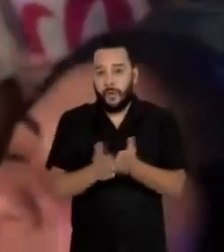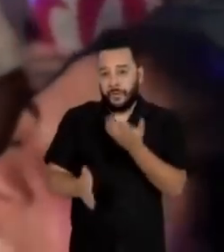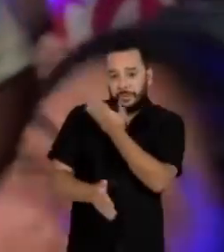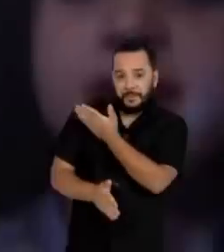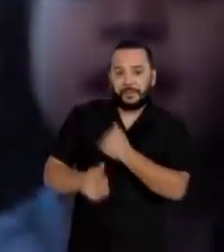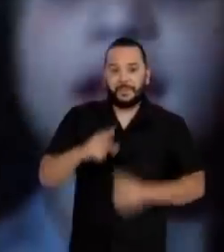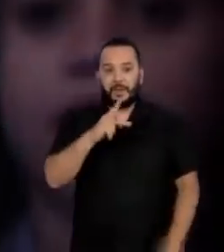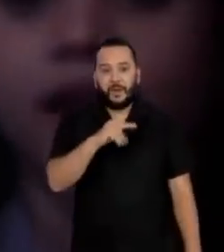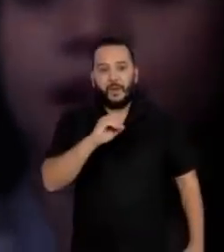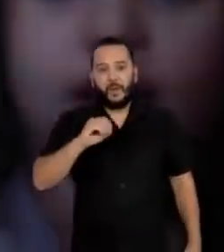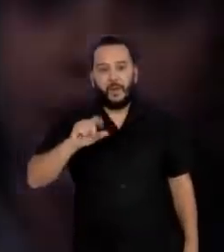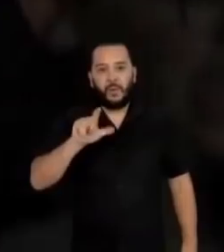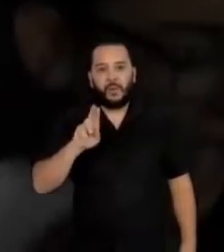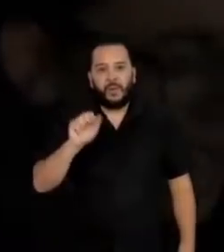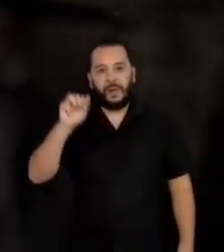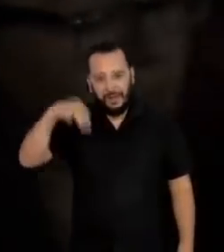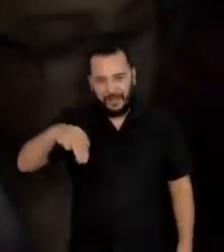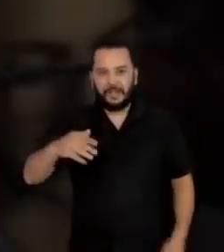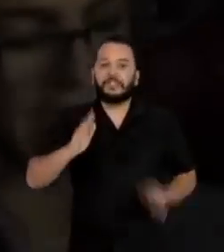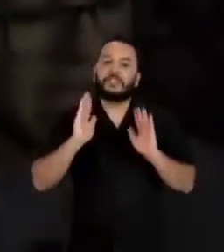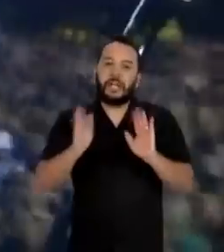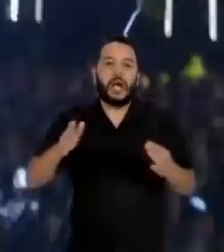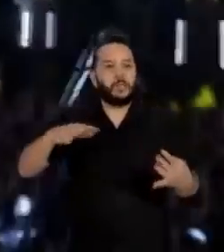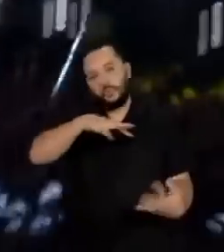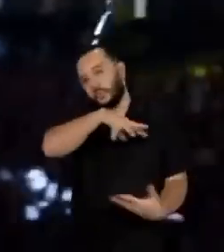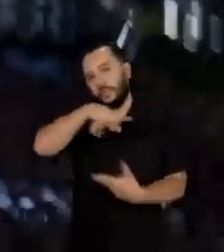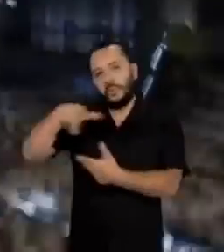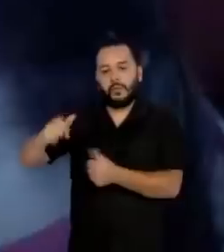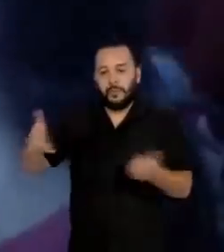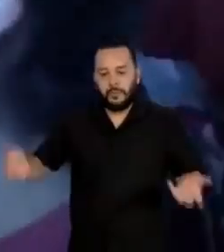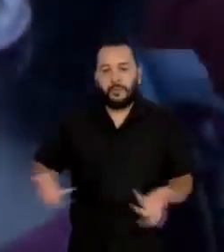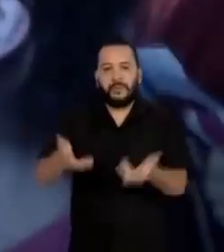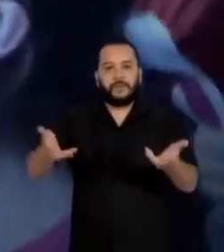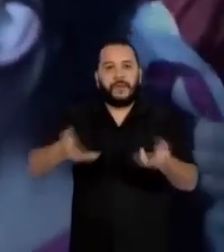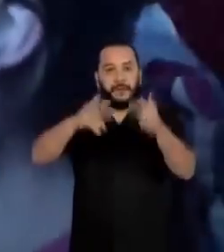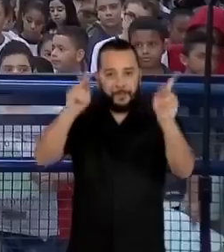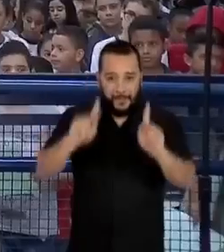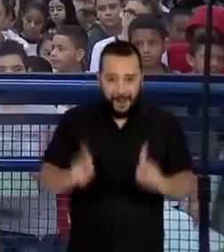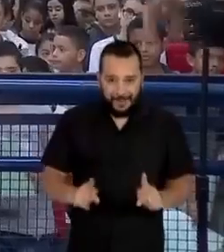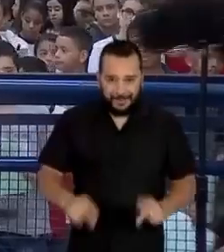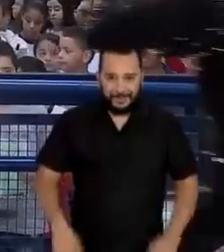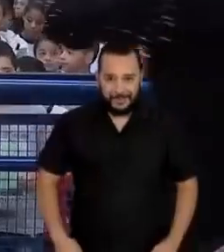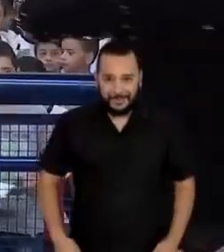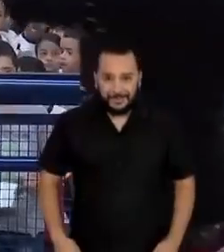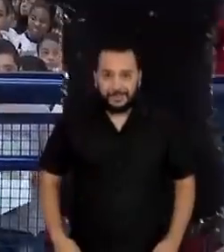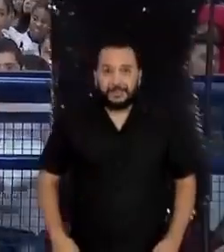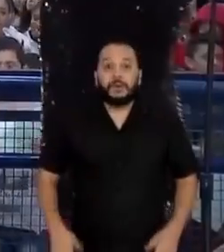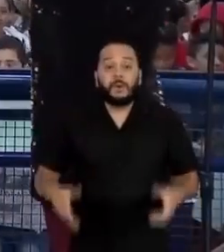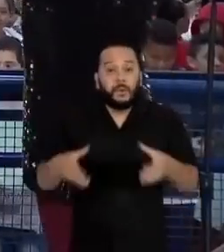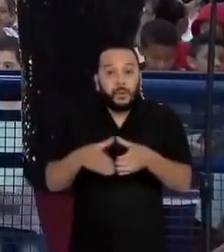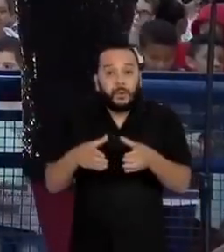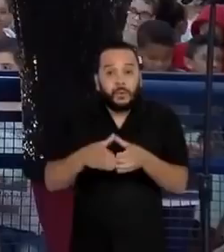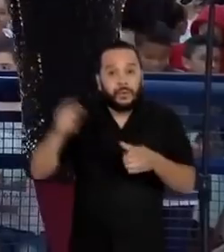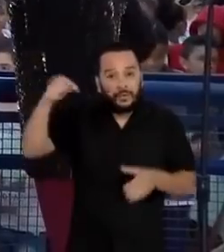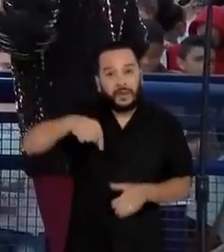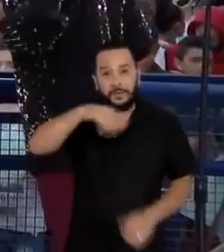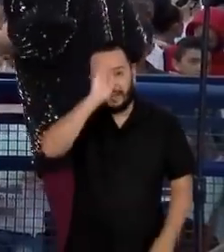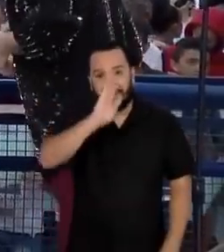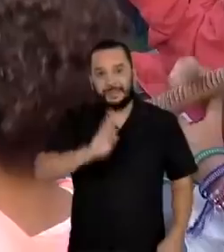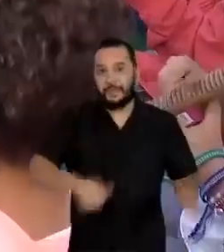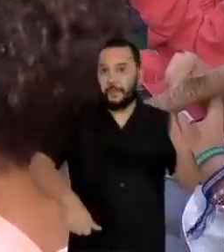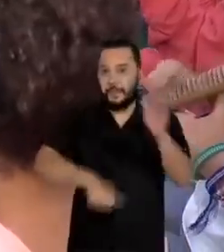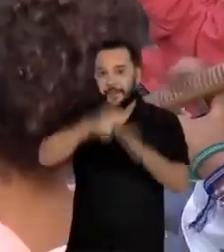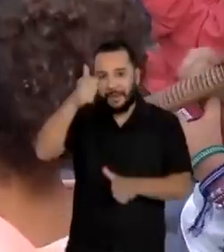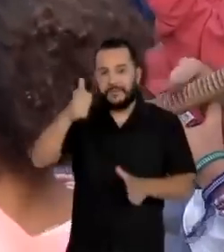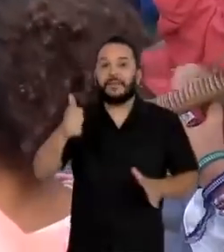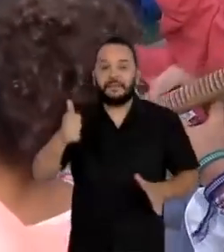já se apresentou para multidões no mundo, promovendo a paz entre os povos. Os músicos vêm ao Brasil pela primeira